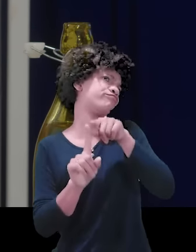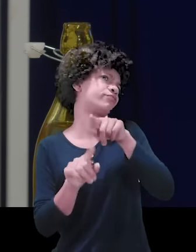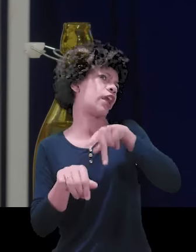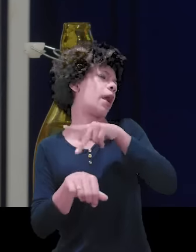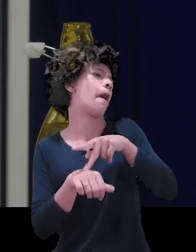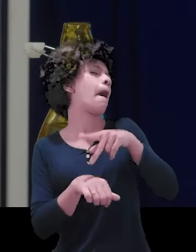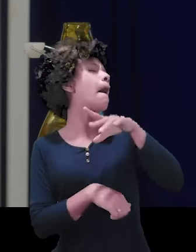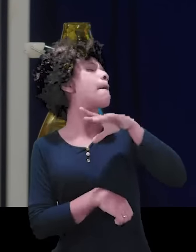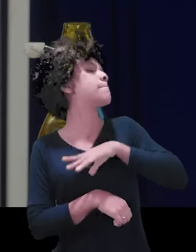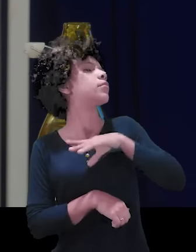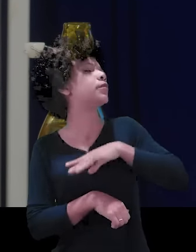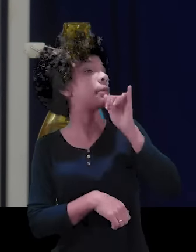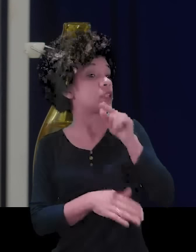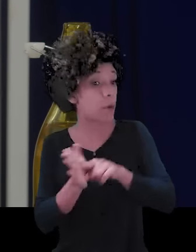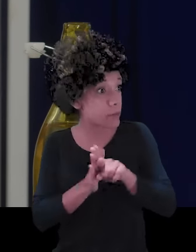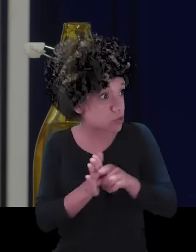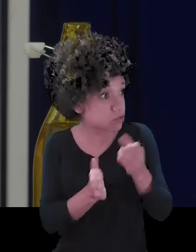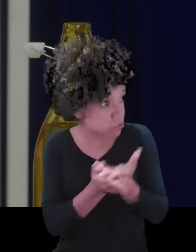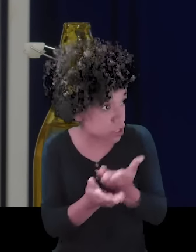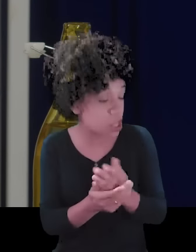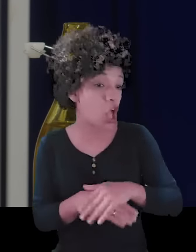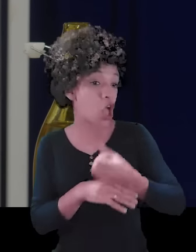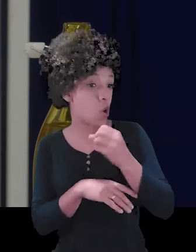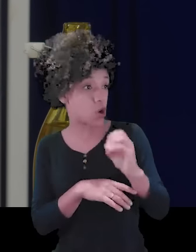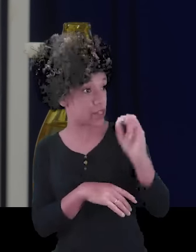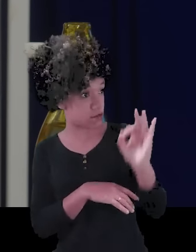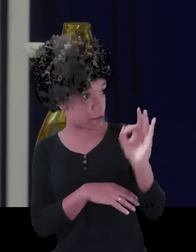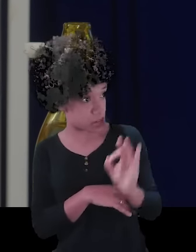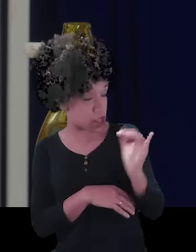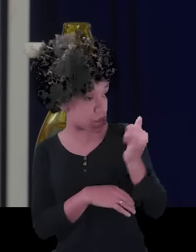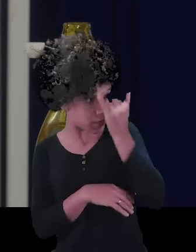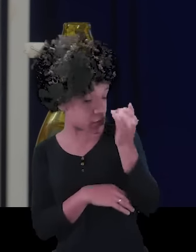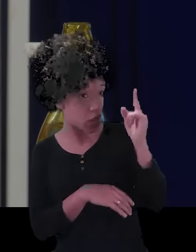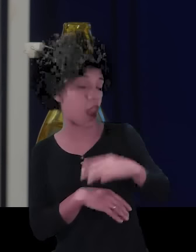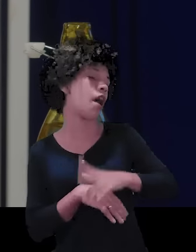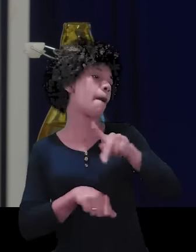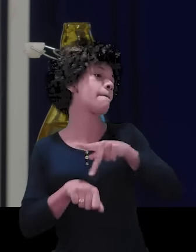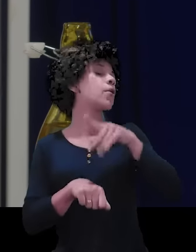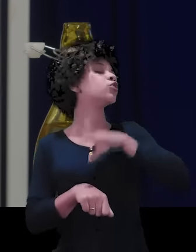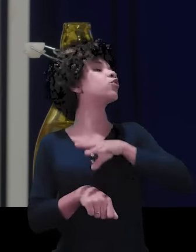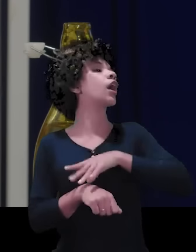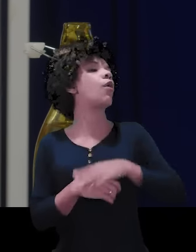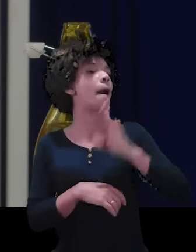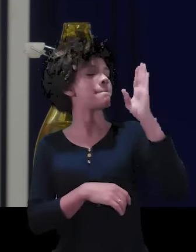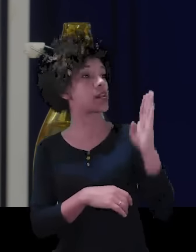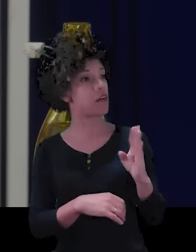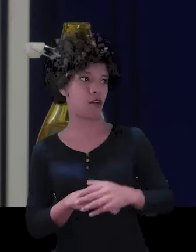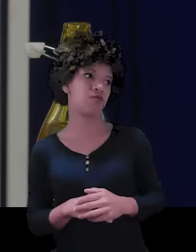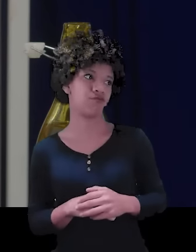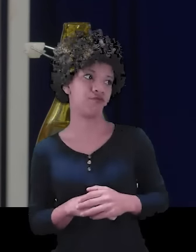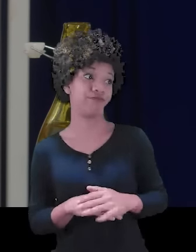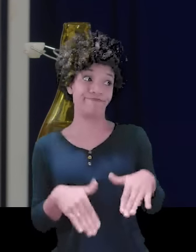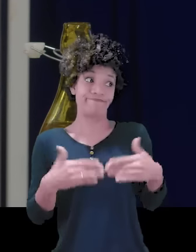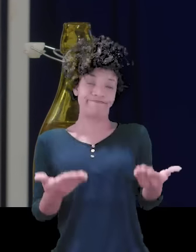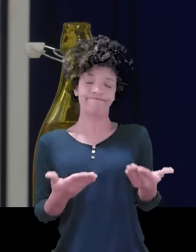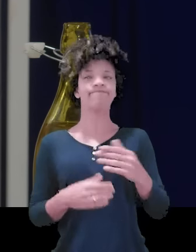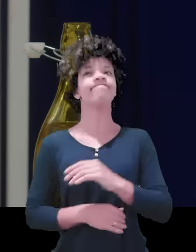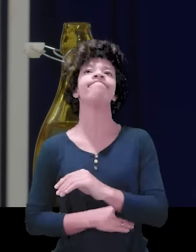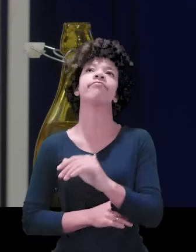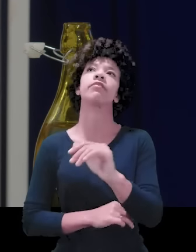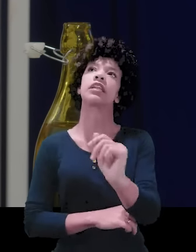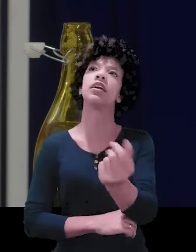Portugal por exemplo tem um estudo recente lá em Portugal que oitenta por cento das vítimas lá em Portugal são de brasileiros então